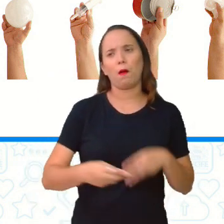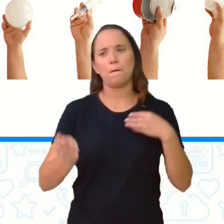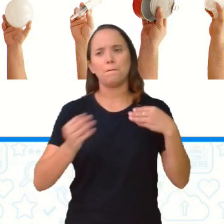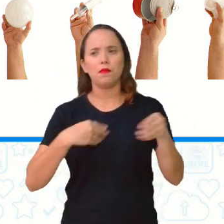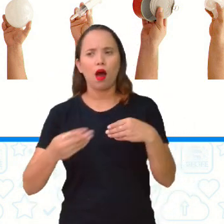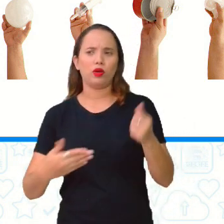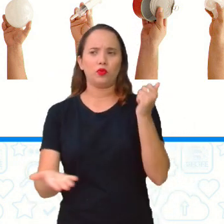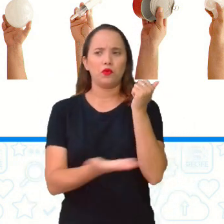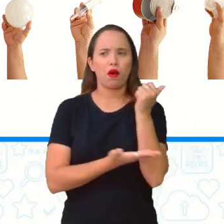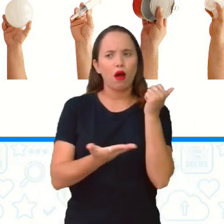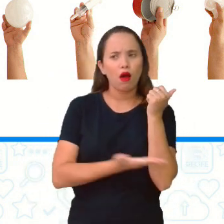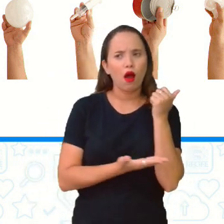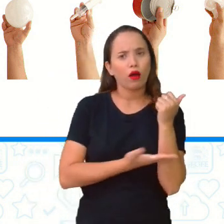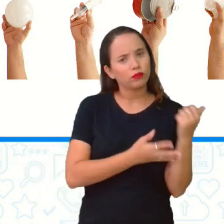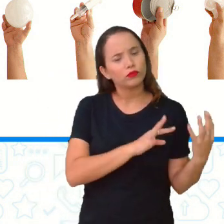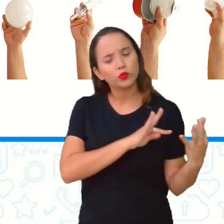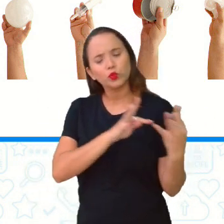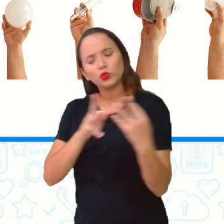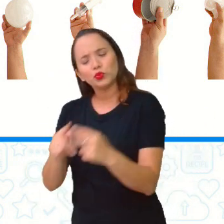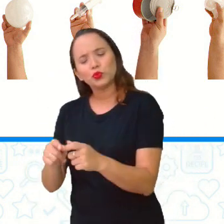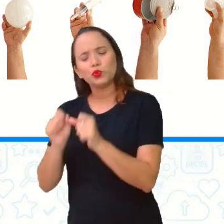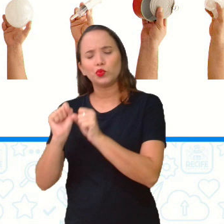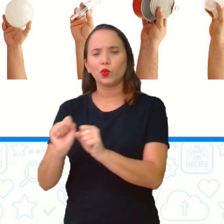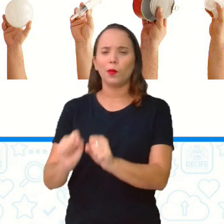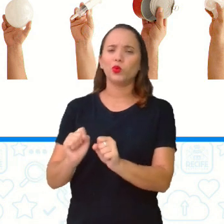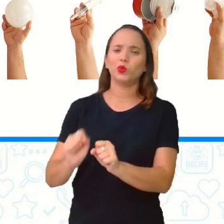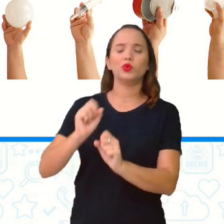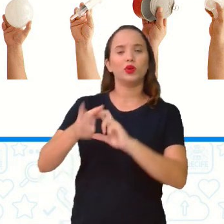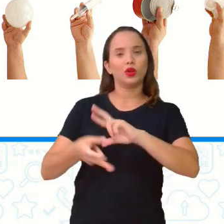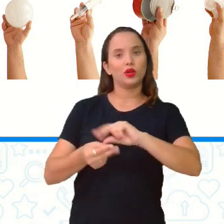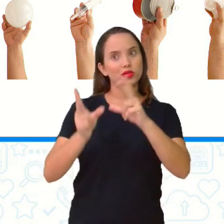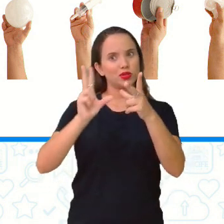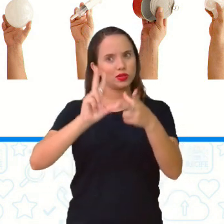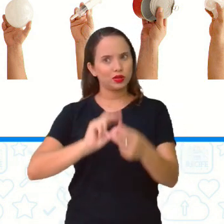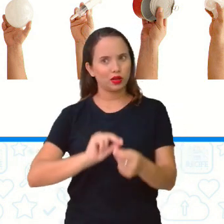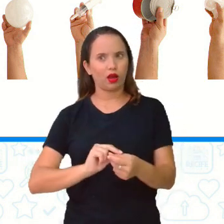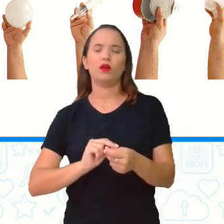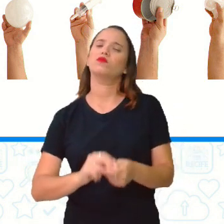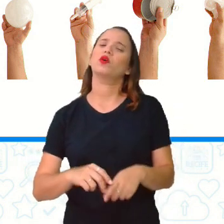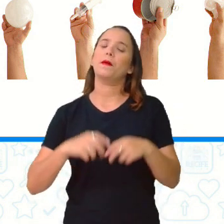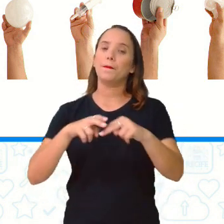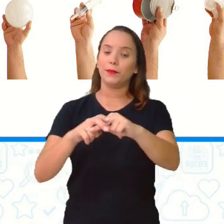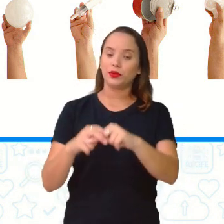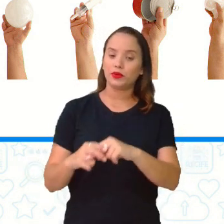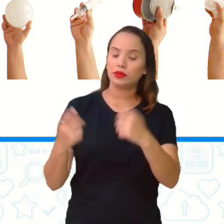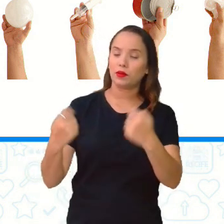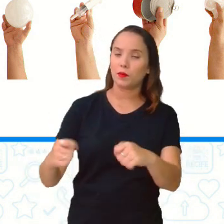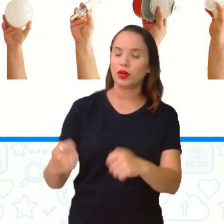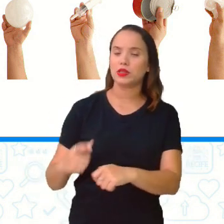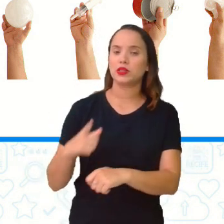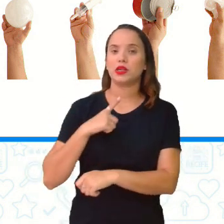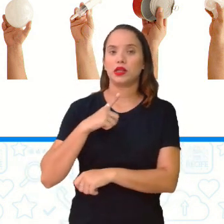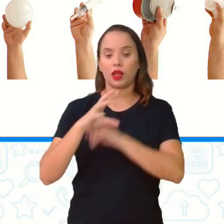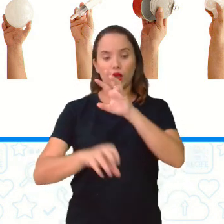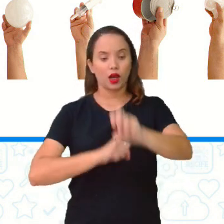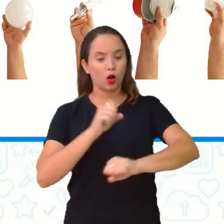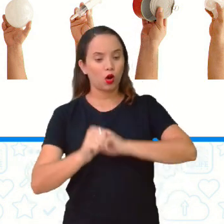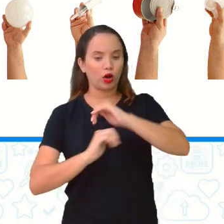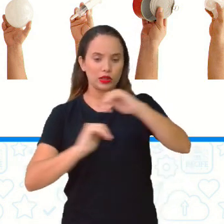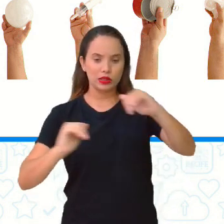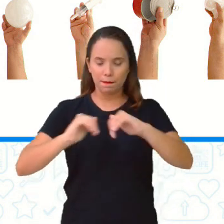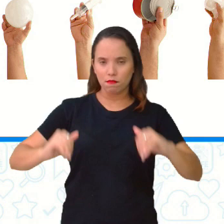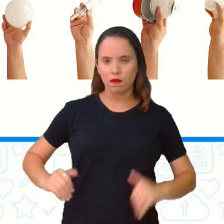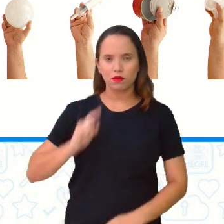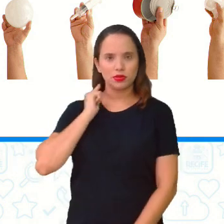garrafas, podem ser reciclados e aí a gente tem que fazer, para isso, a coleta sustentável, né,